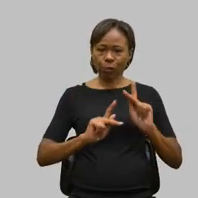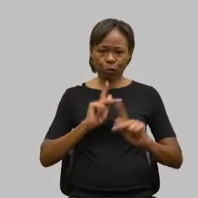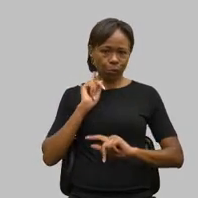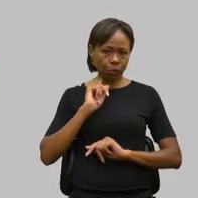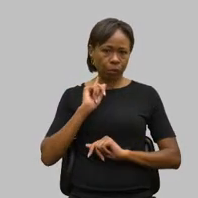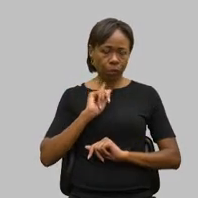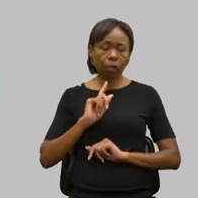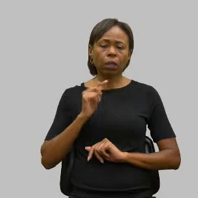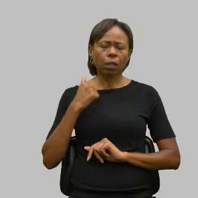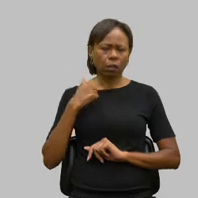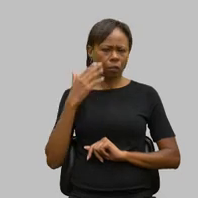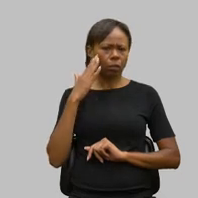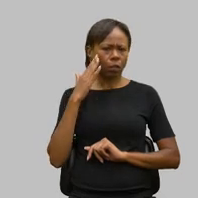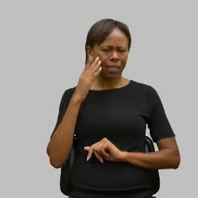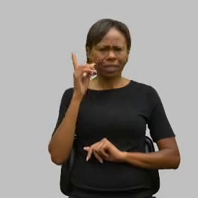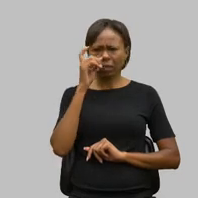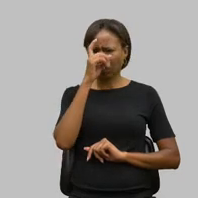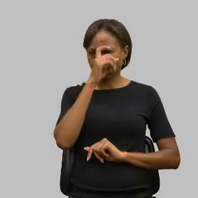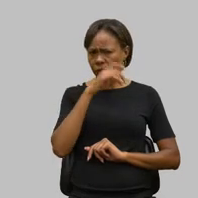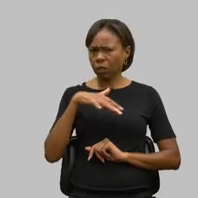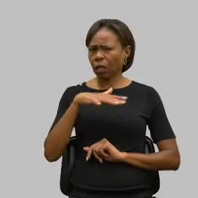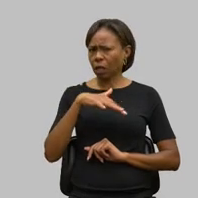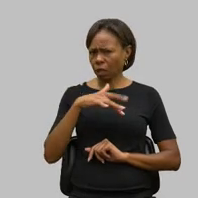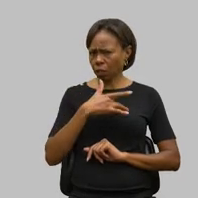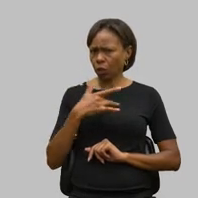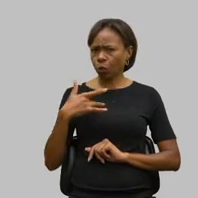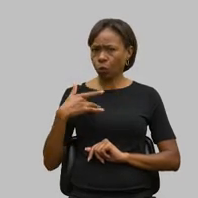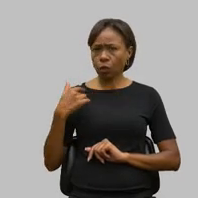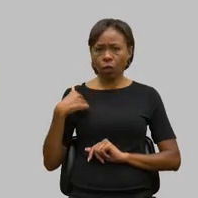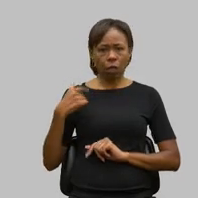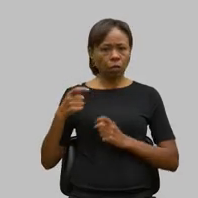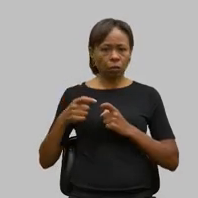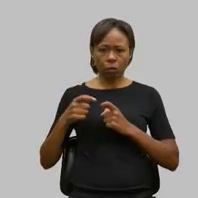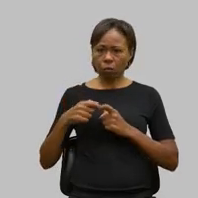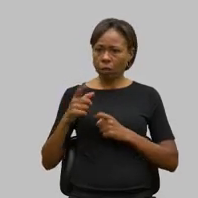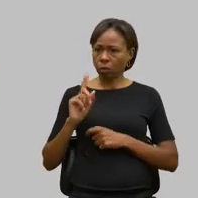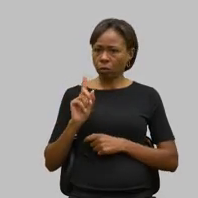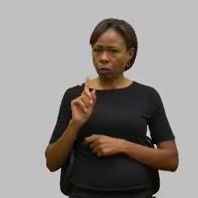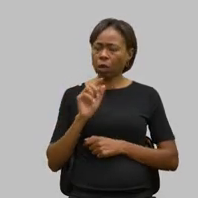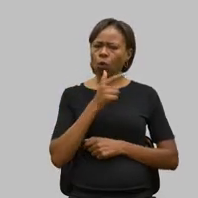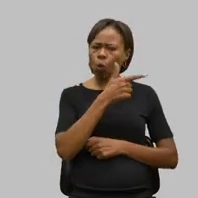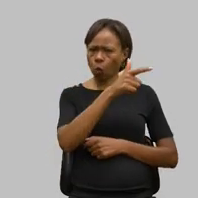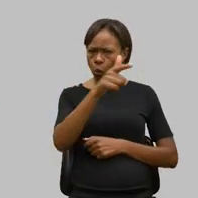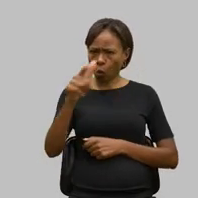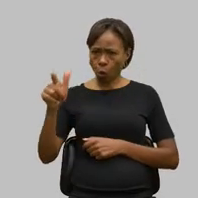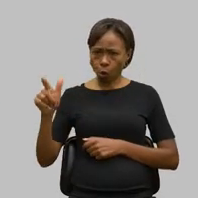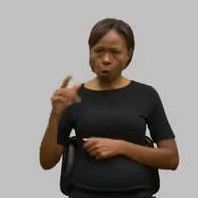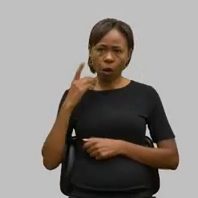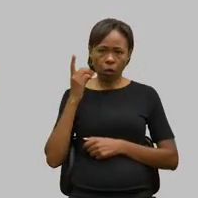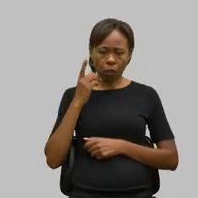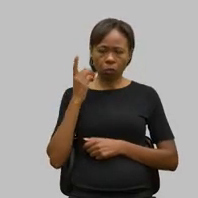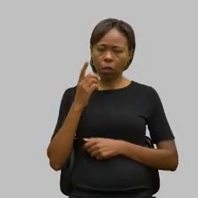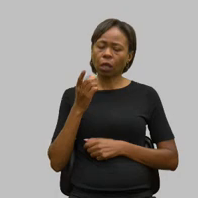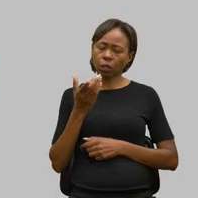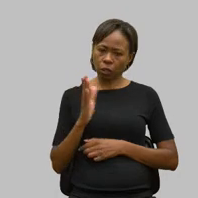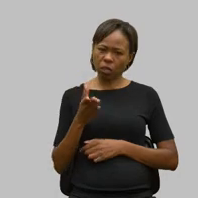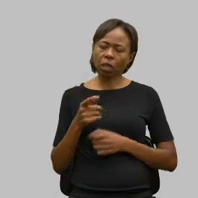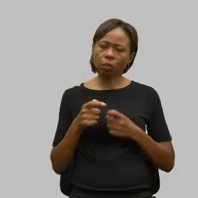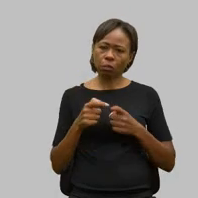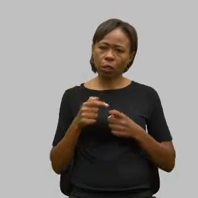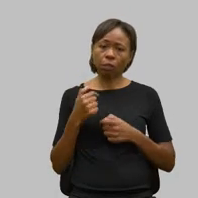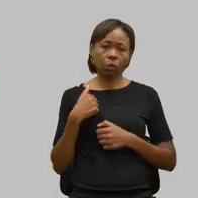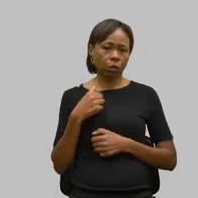quão complexo é a saúde. Eu não sou médico, o Arne citou, vários médicos aqui, vários colegas deputados são médicos aqui. Eu não conheço a complexidade